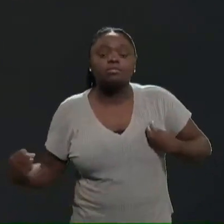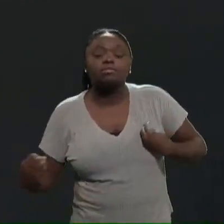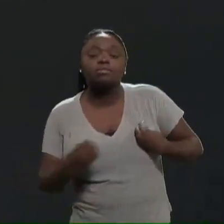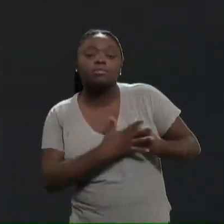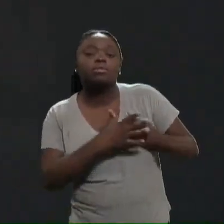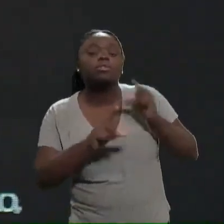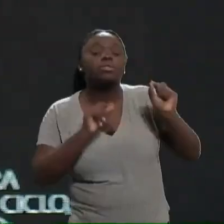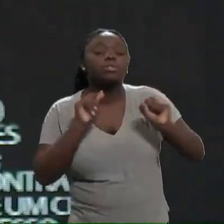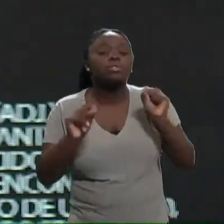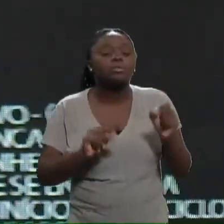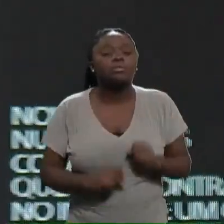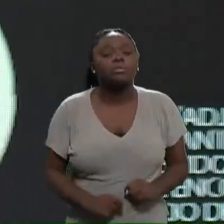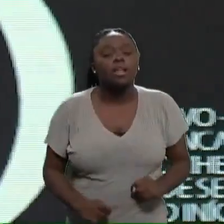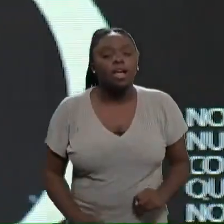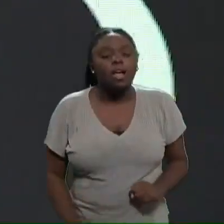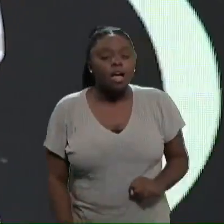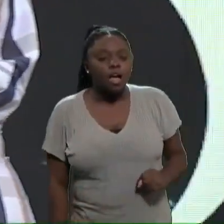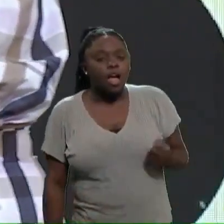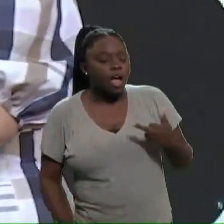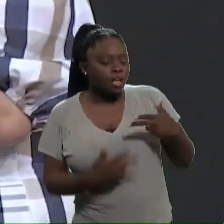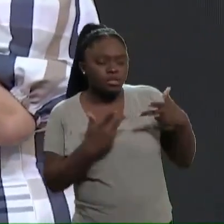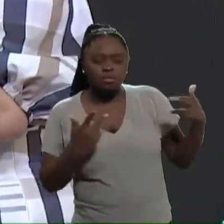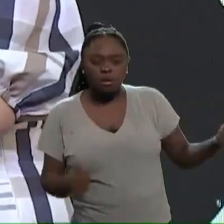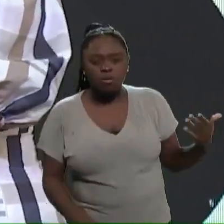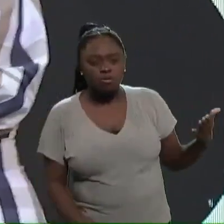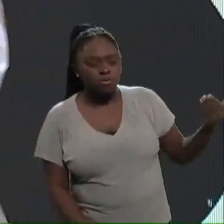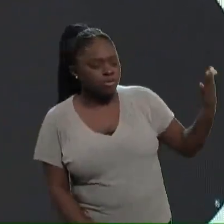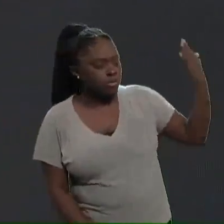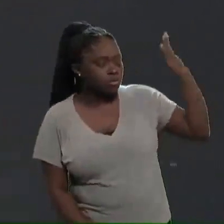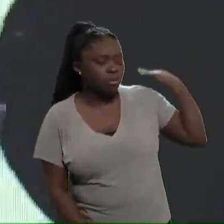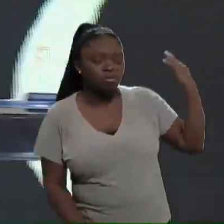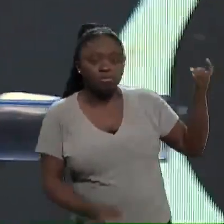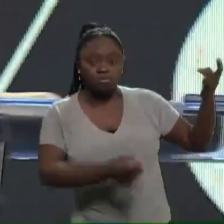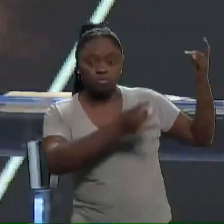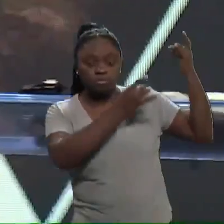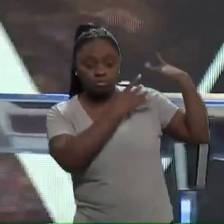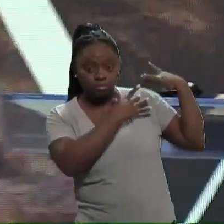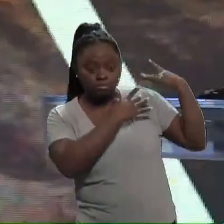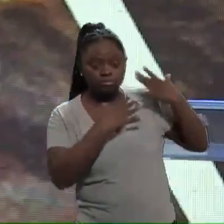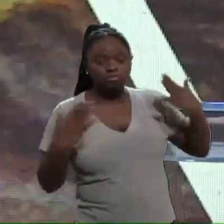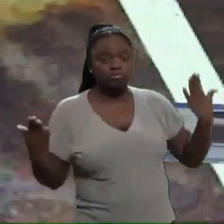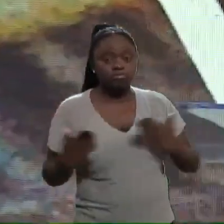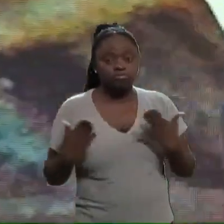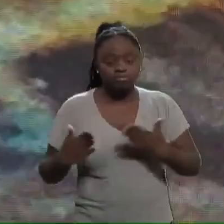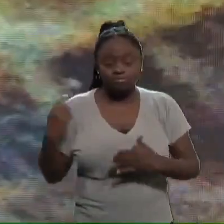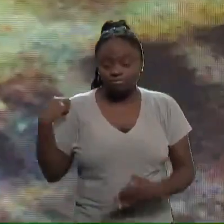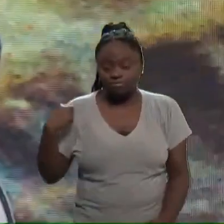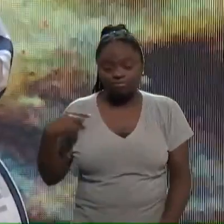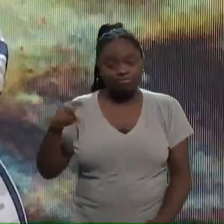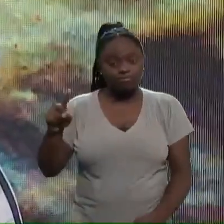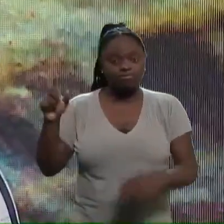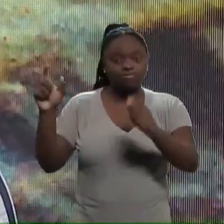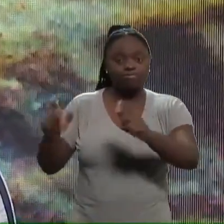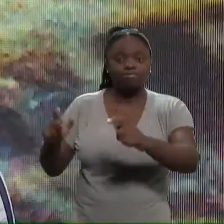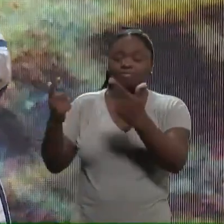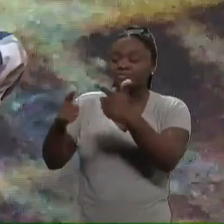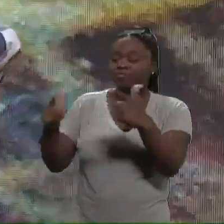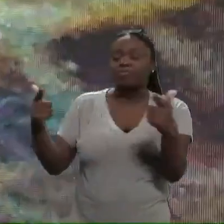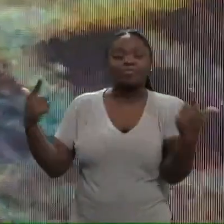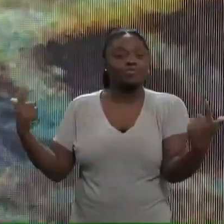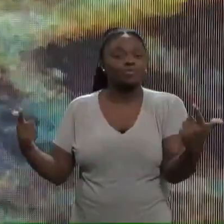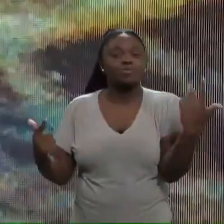é você largar como referência agora, ir para um lugar onde você não tem referência